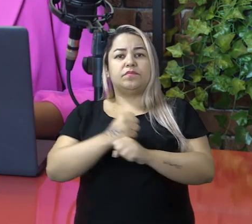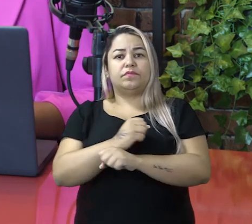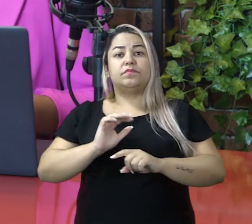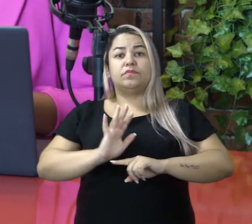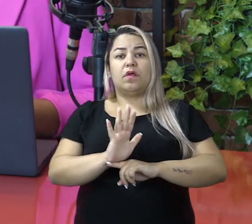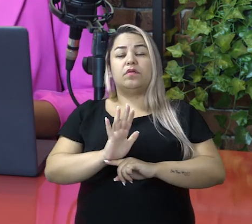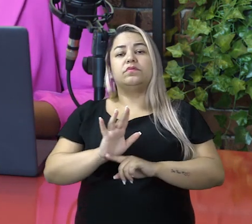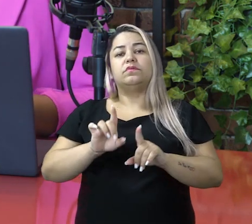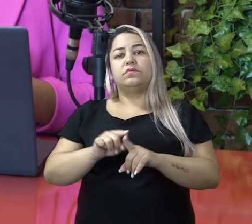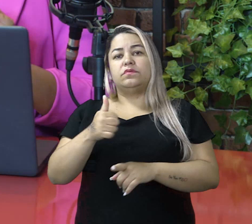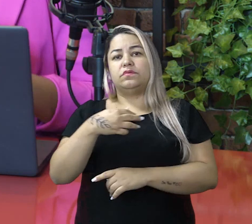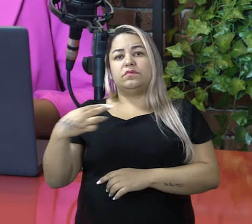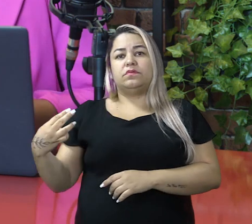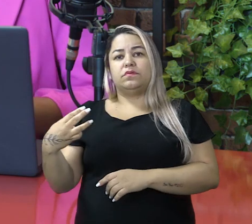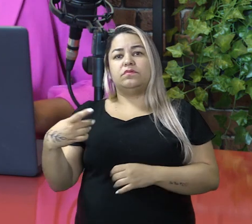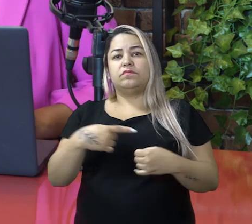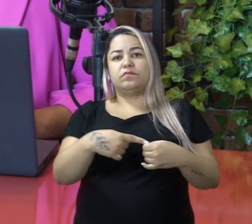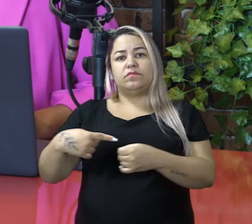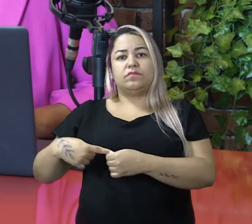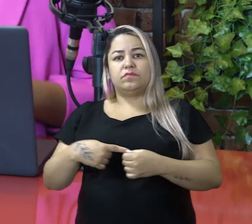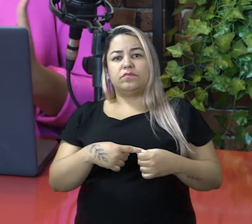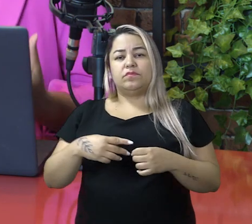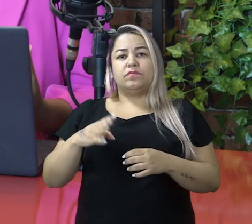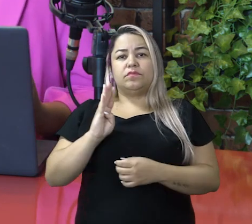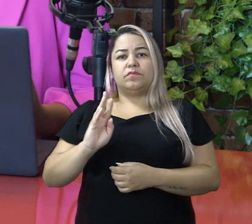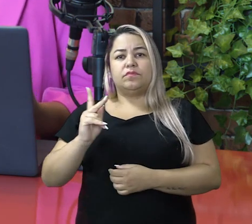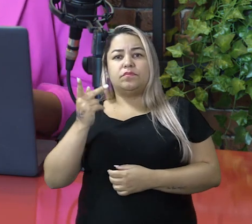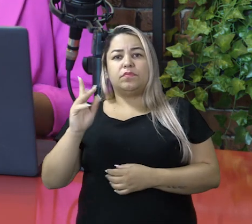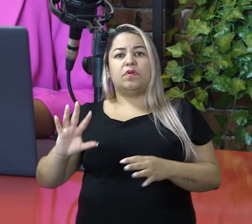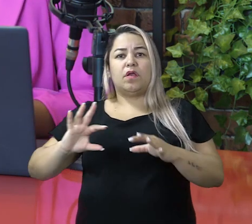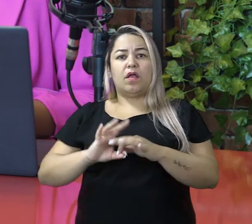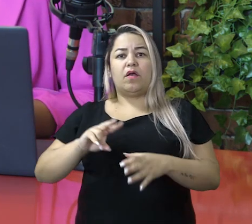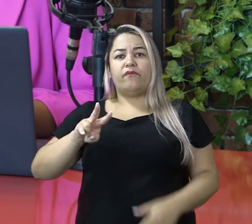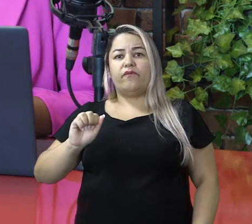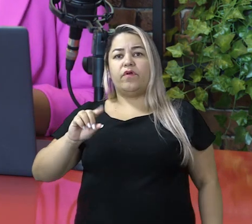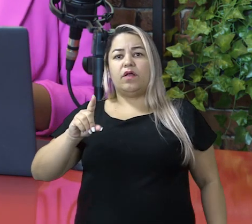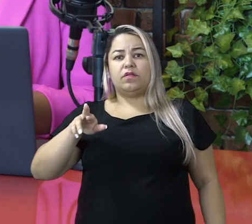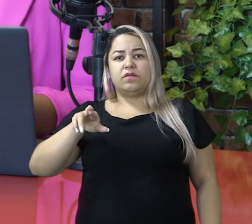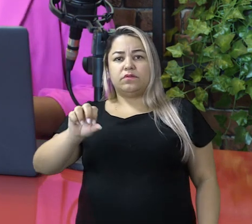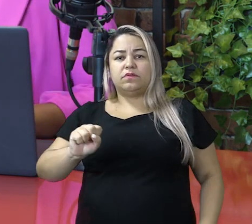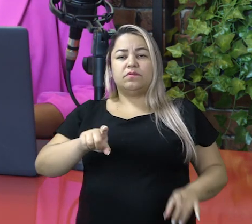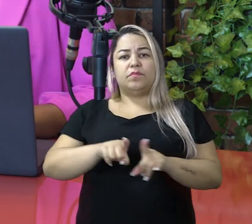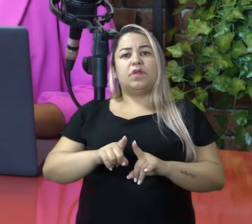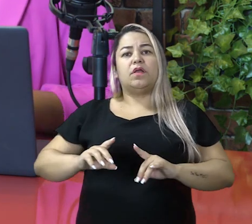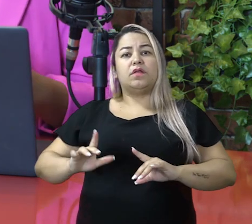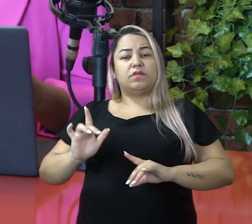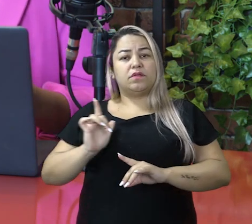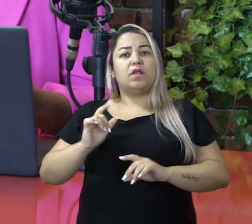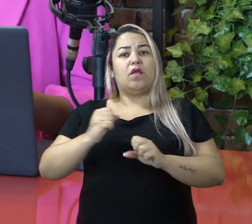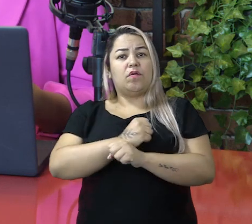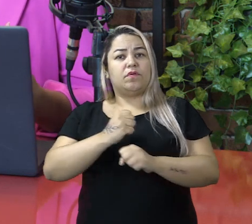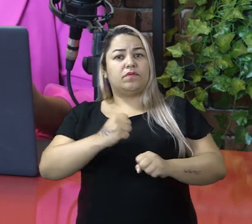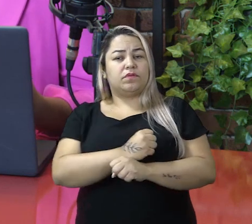obra vai beneficiar pelo menos 13 cidades. No trecho que liga Belo Horizonte a Governador Valadares, a